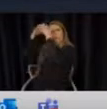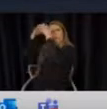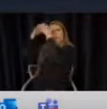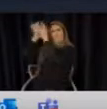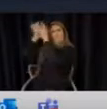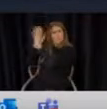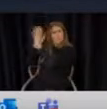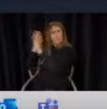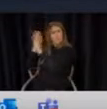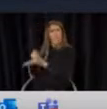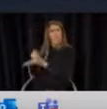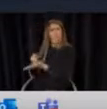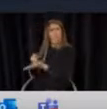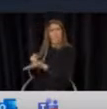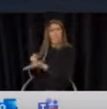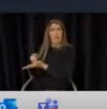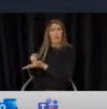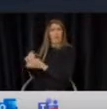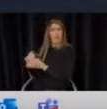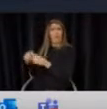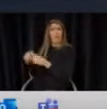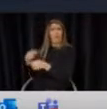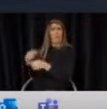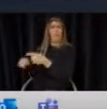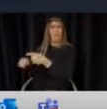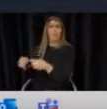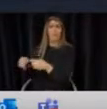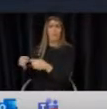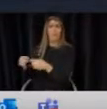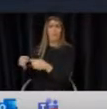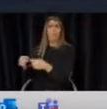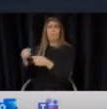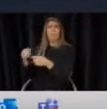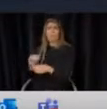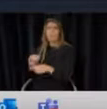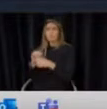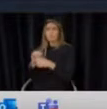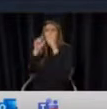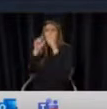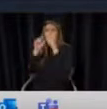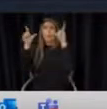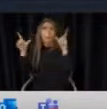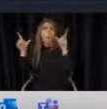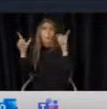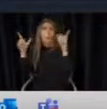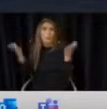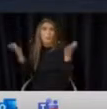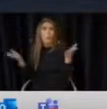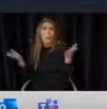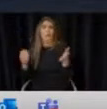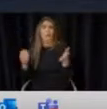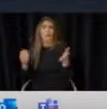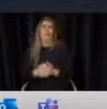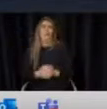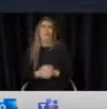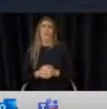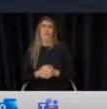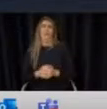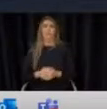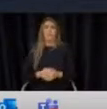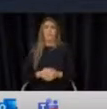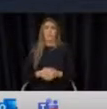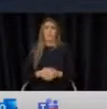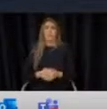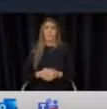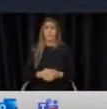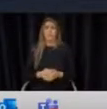passou alguns dias e ele acordou. Isso é um erro de comunicação, não sei se vocês já ouviram falar sobre isso, mas isso é um